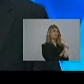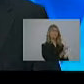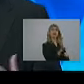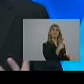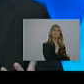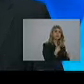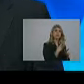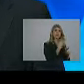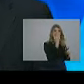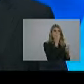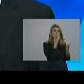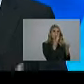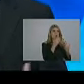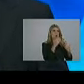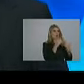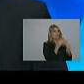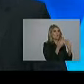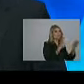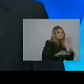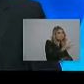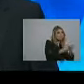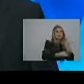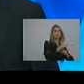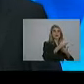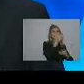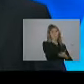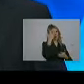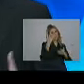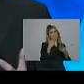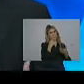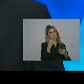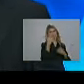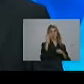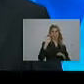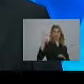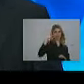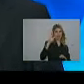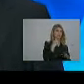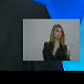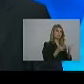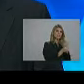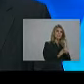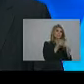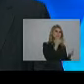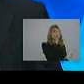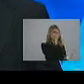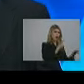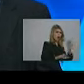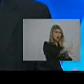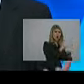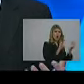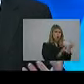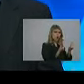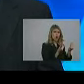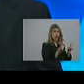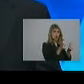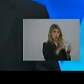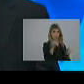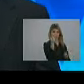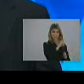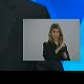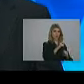esse bom trânsito entre as forças estaduais de segurança, que pode facilitar em muito que esse grande